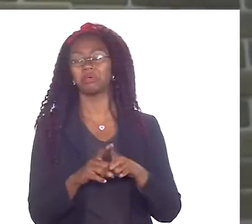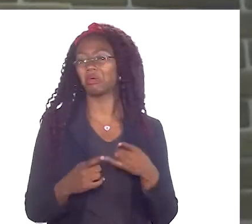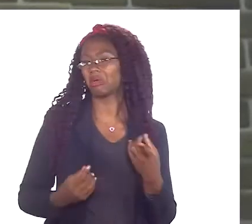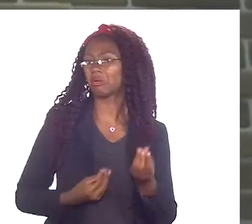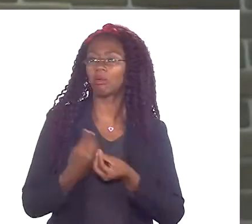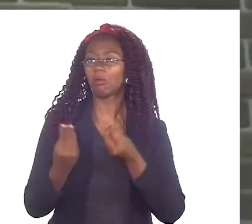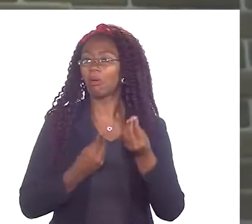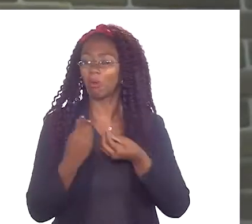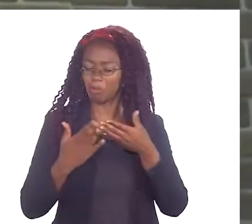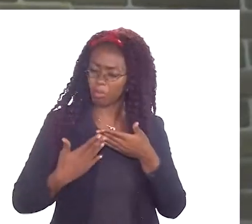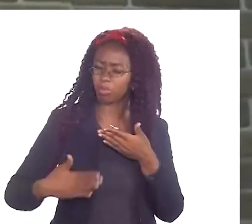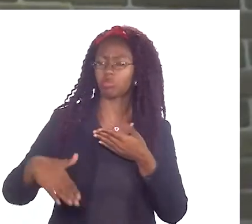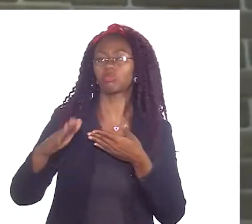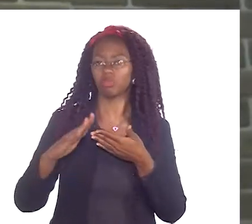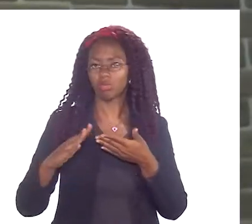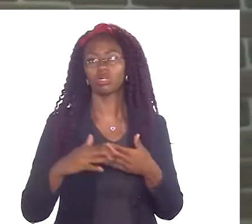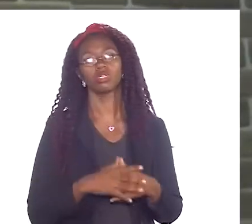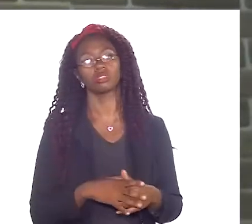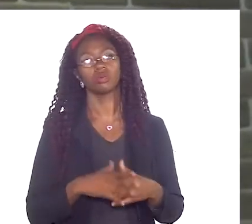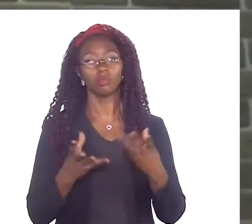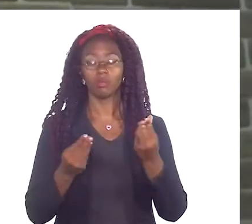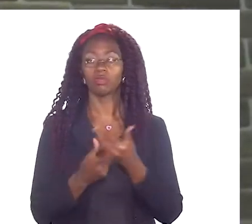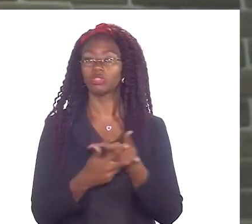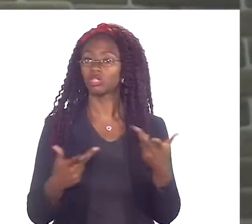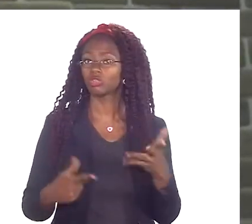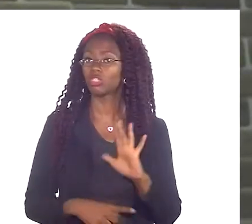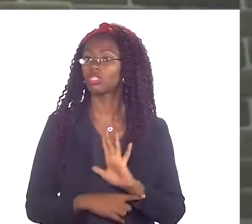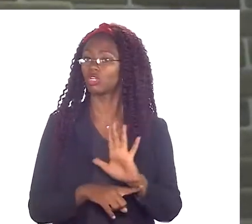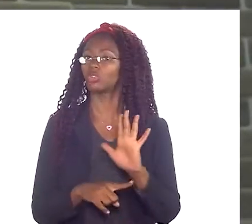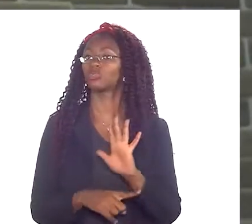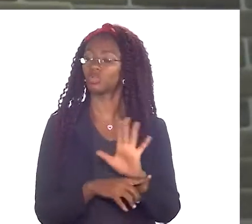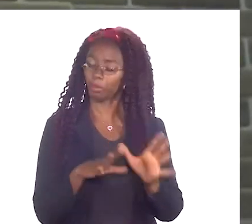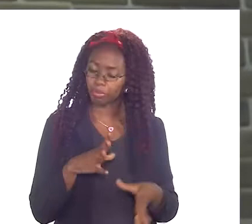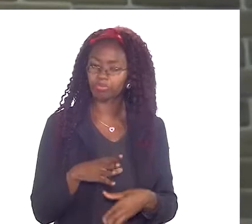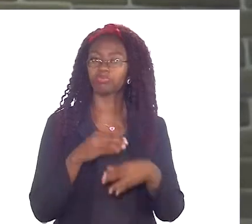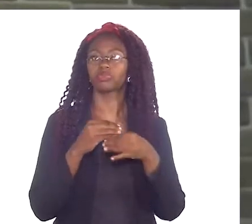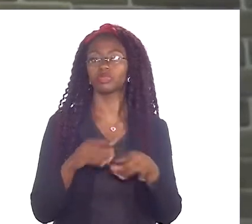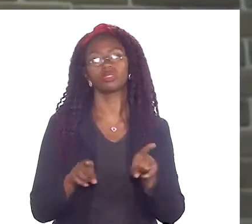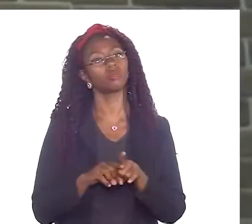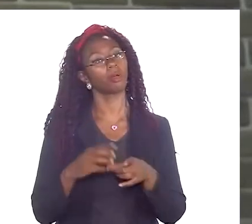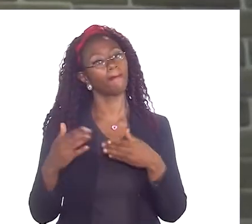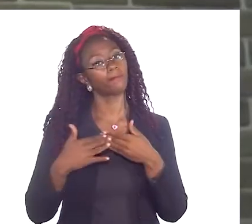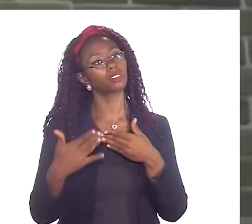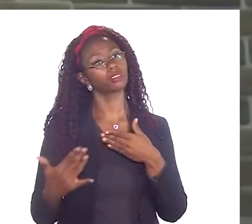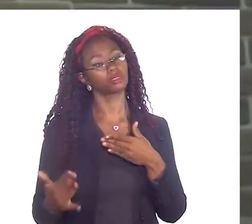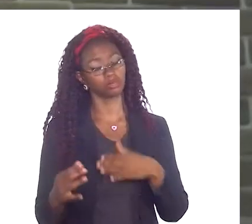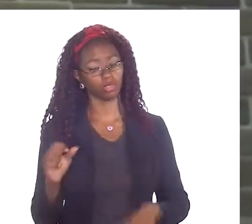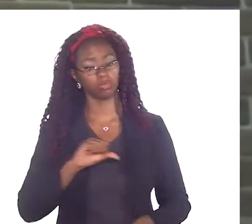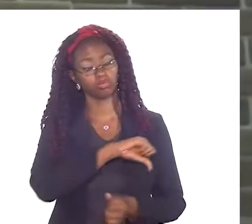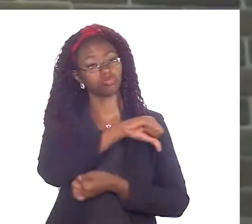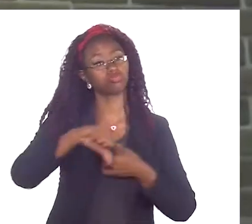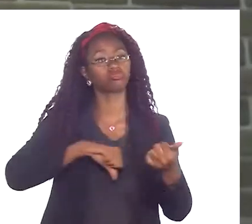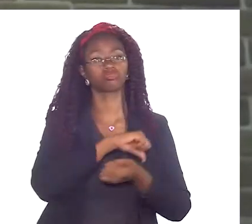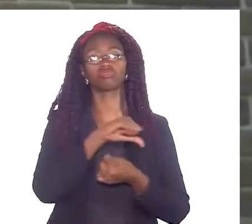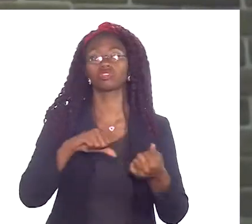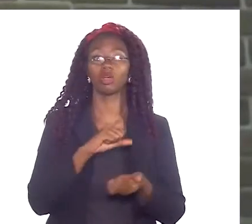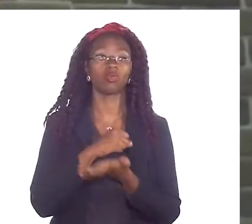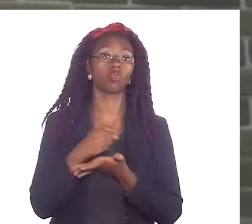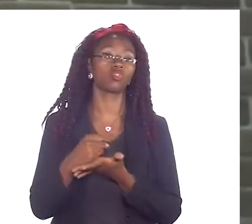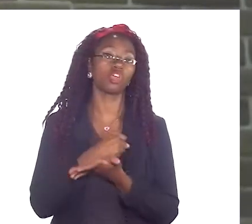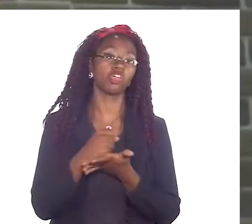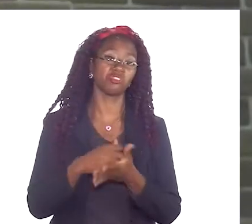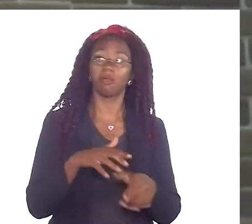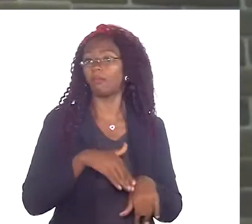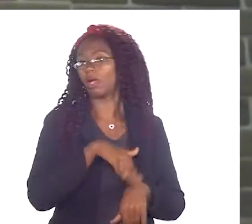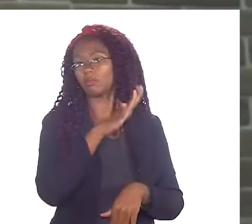soft skill e assim por diante. Foi uma grande adaptação, mas muitas ferramentas contribuíram e novos processos estão revolucionando aí o mercado para cada vez contratar